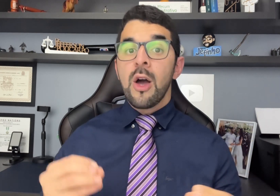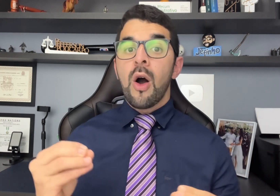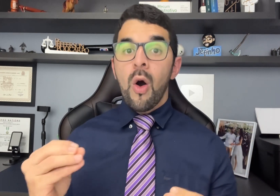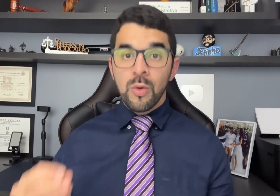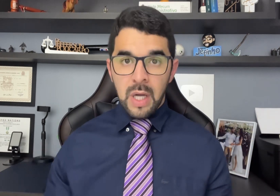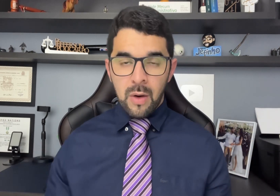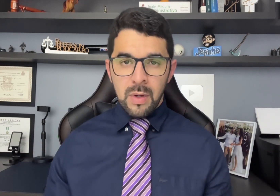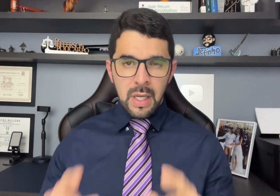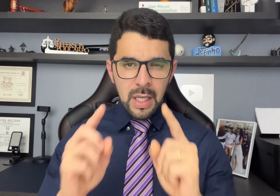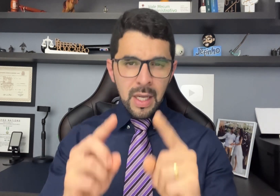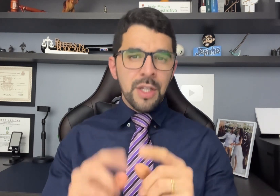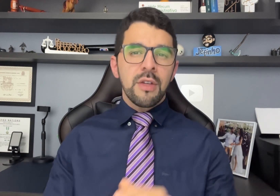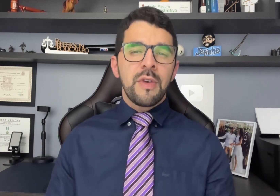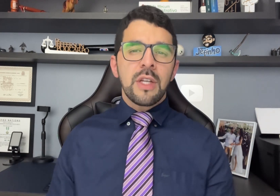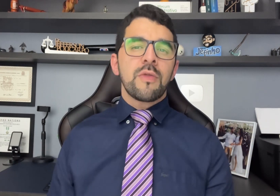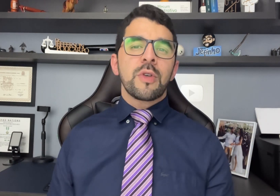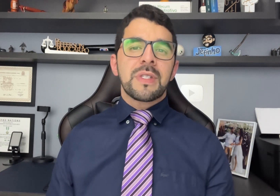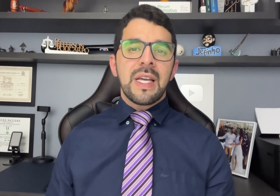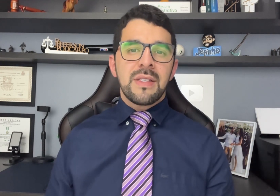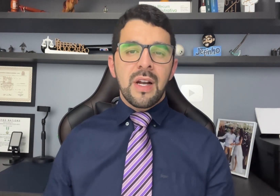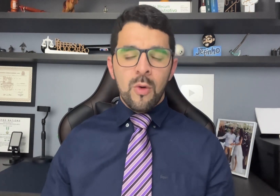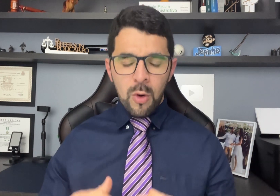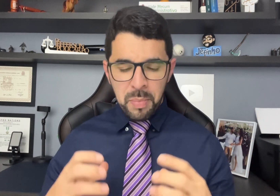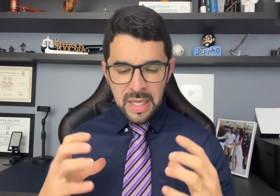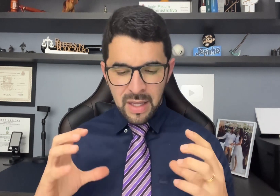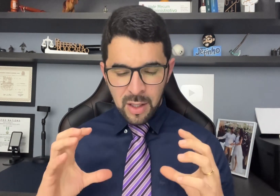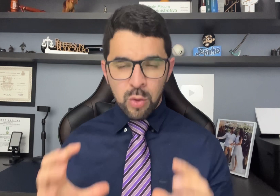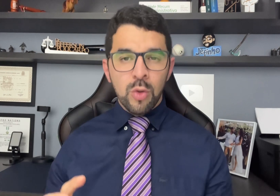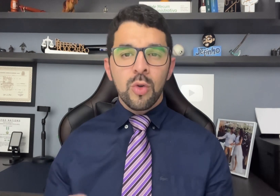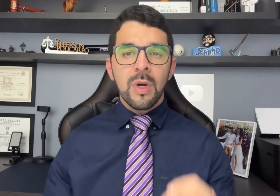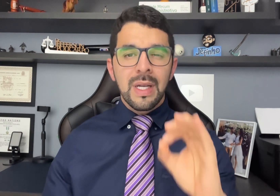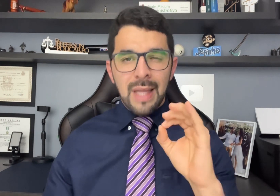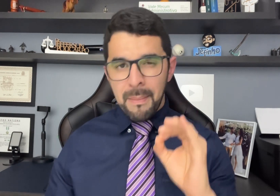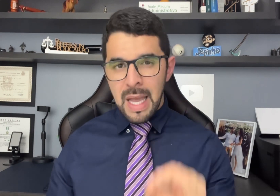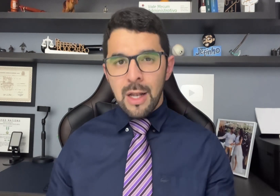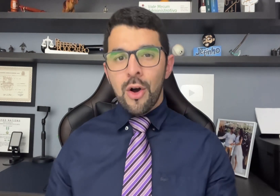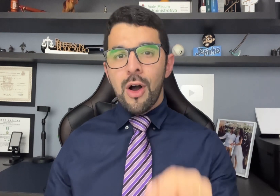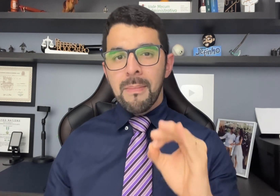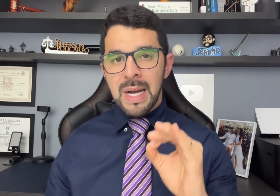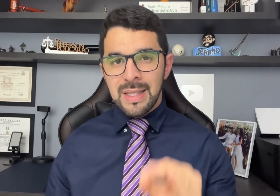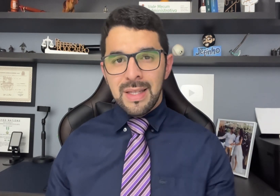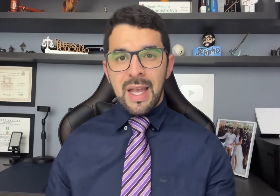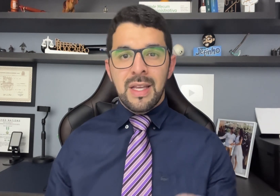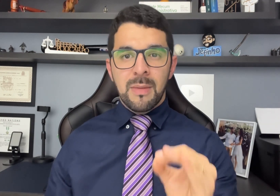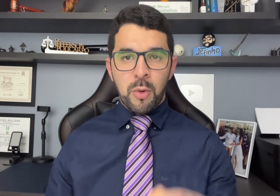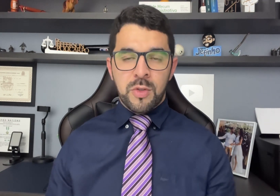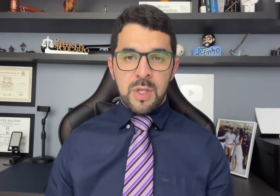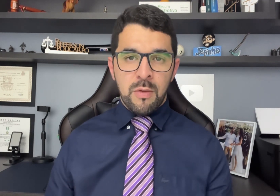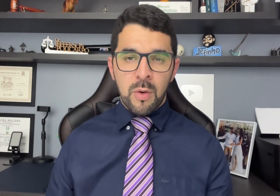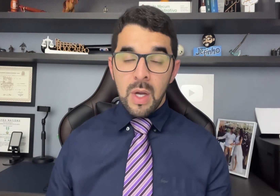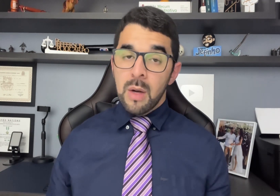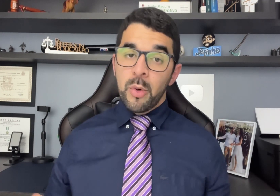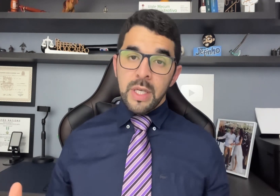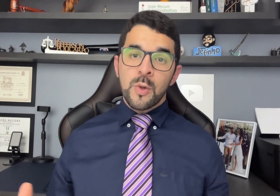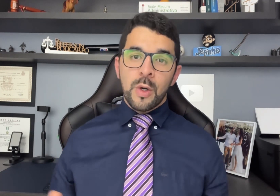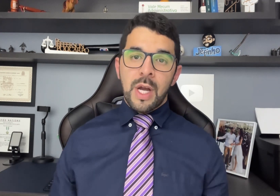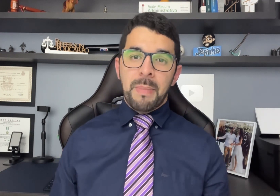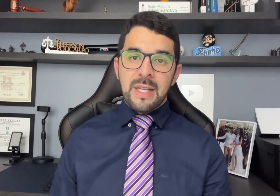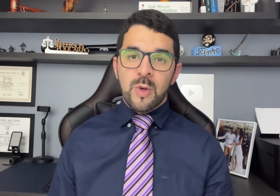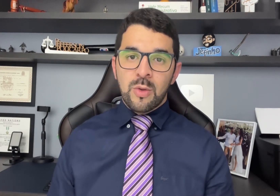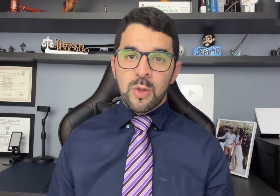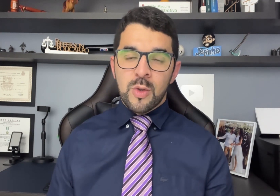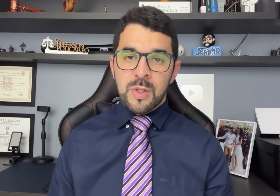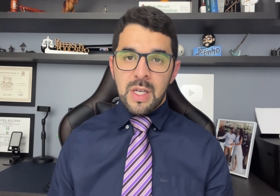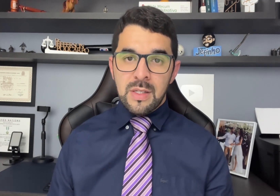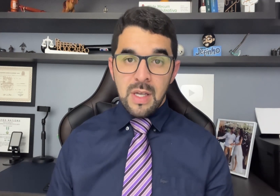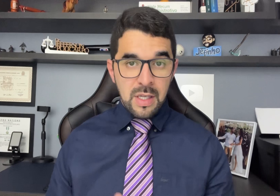proporcionar ou não. E neste vídeo vocês irão compreender tudo da melhor maneira possível. Por isso que eu já